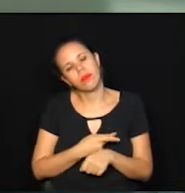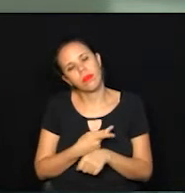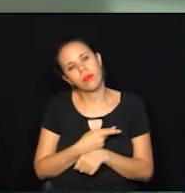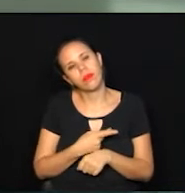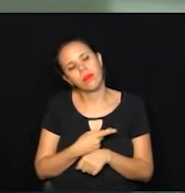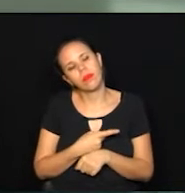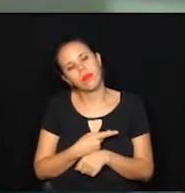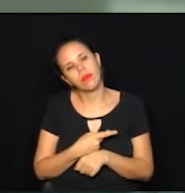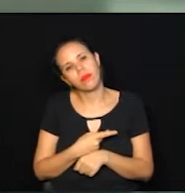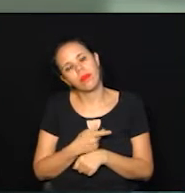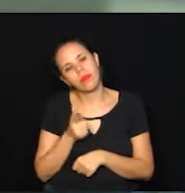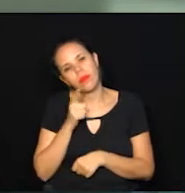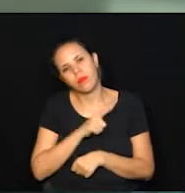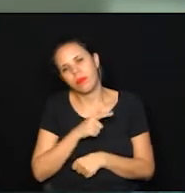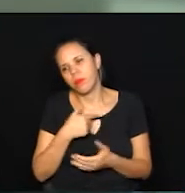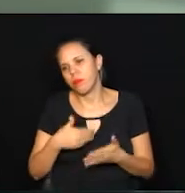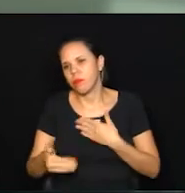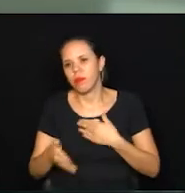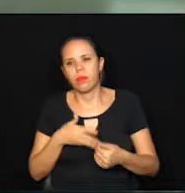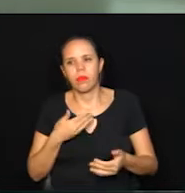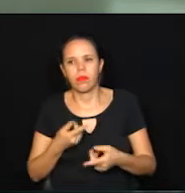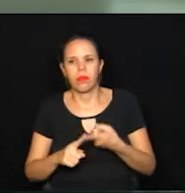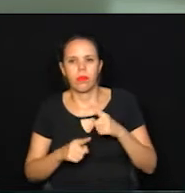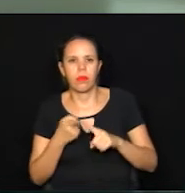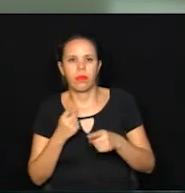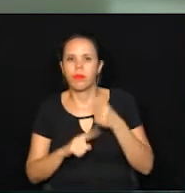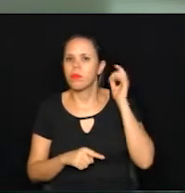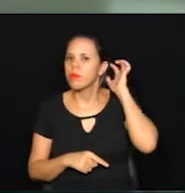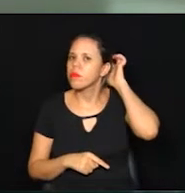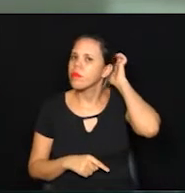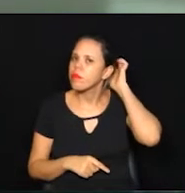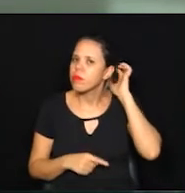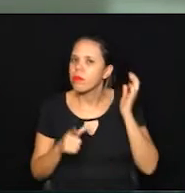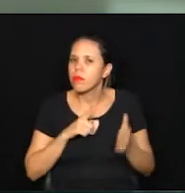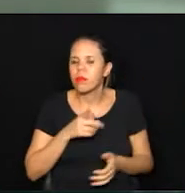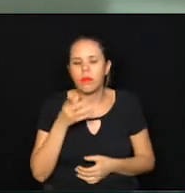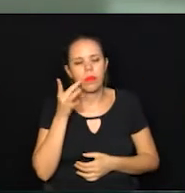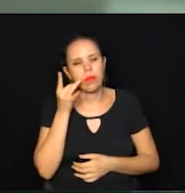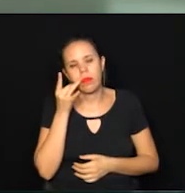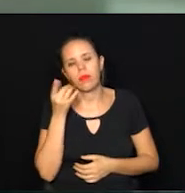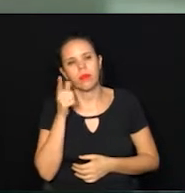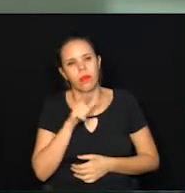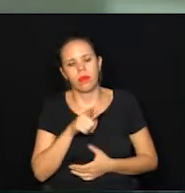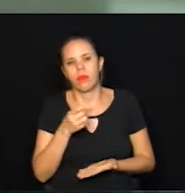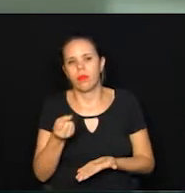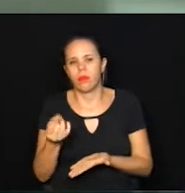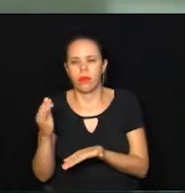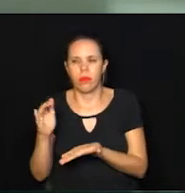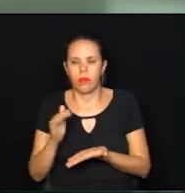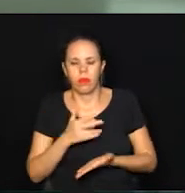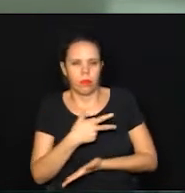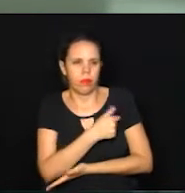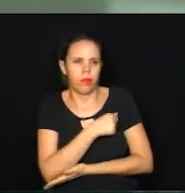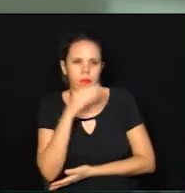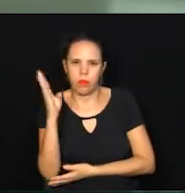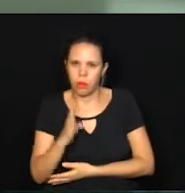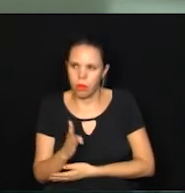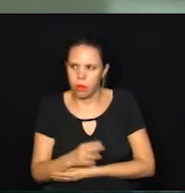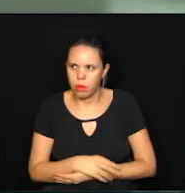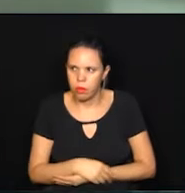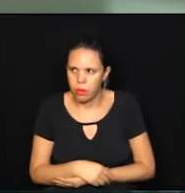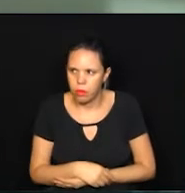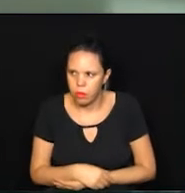de conseguir qualquer acordo para a obtenção dessas doses. O Brasil,